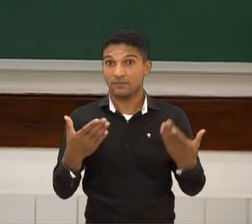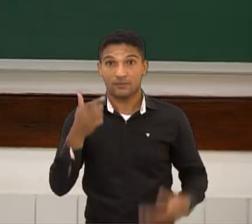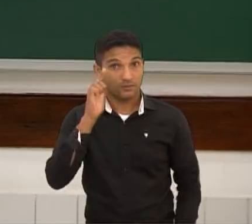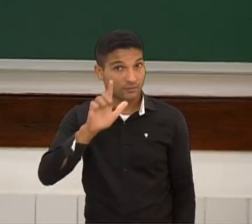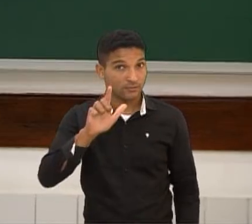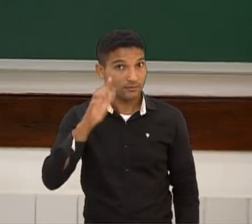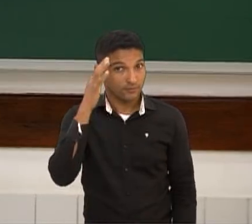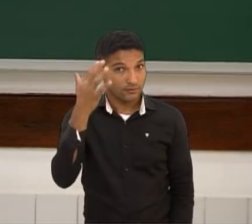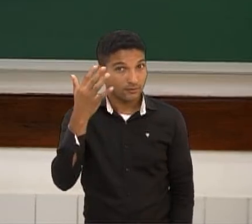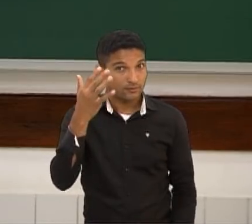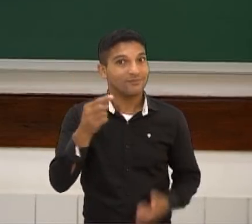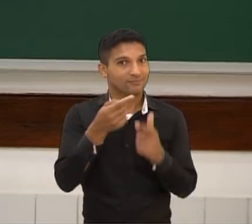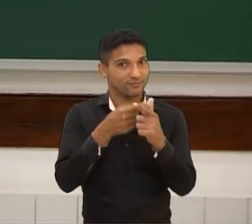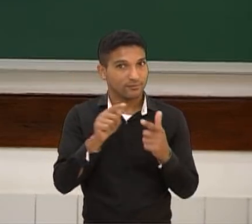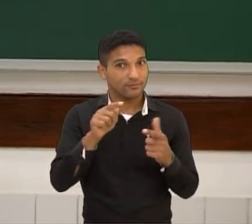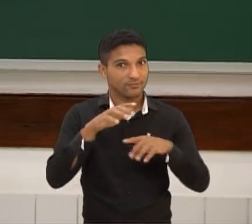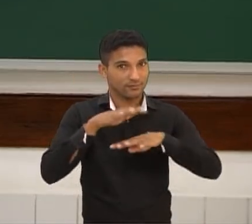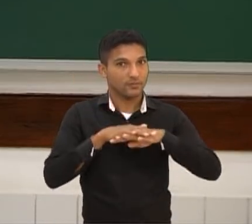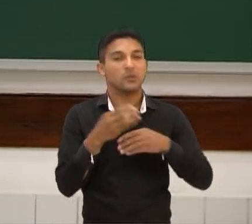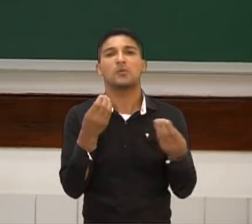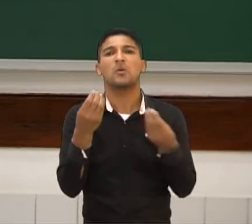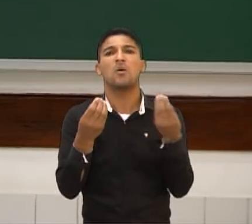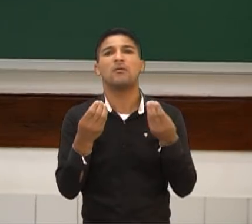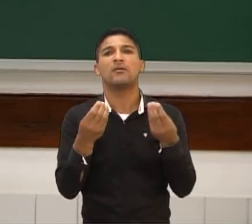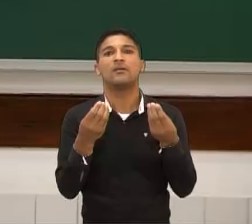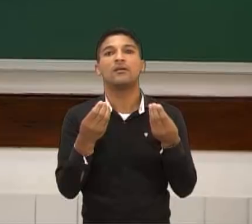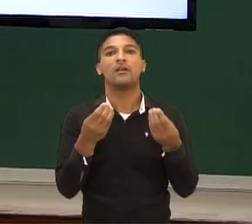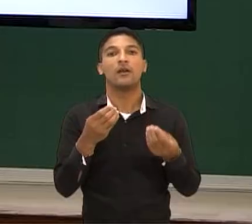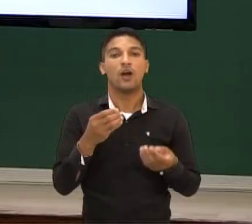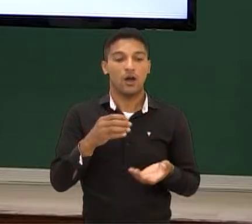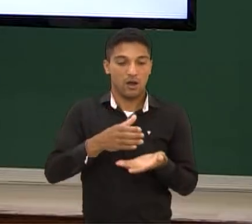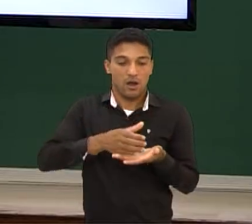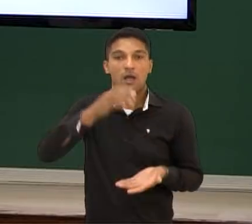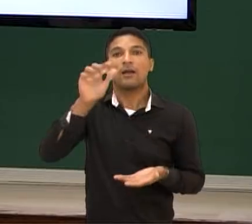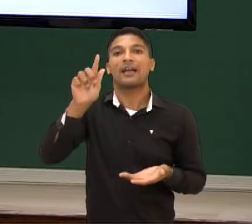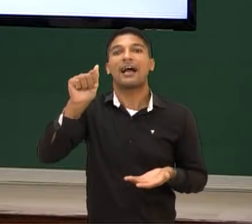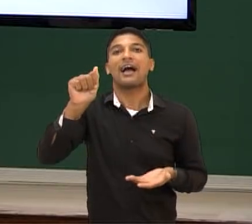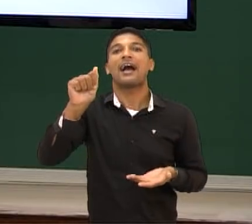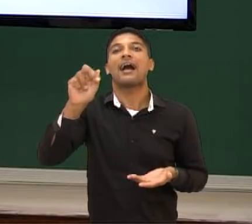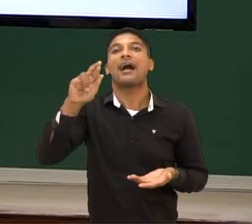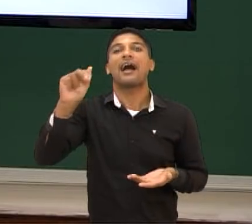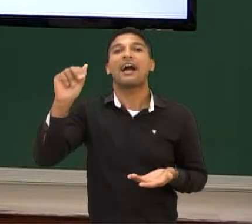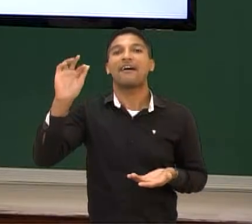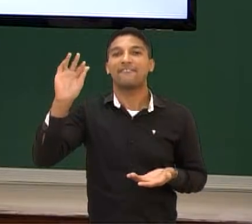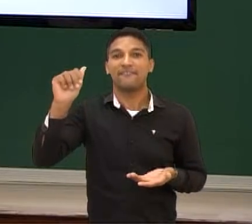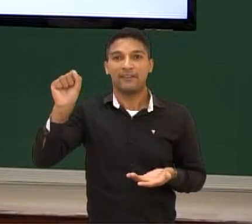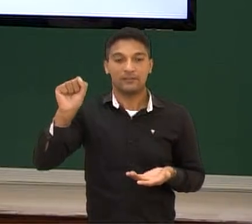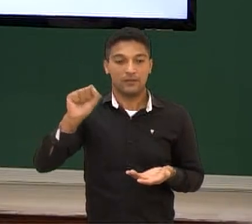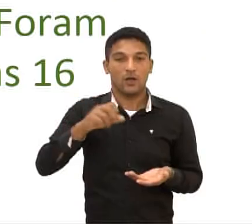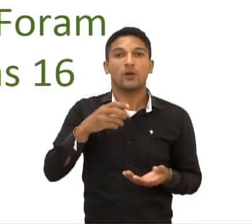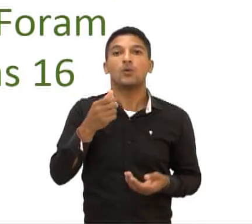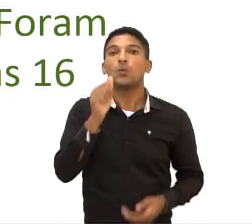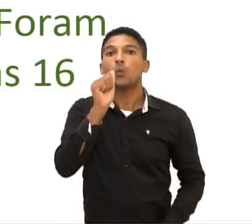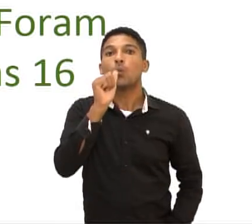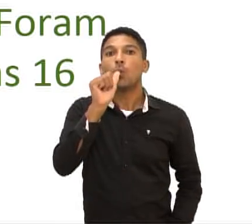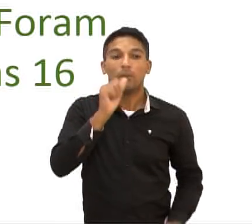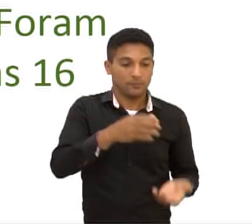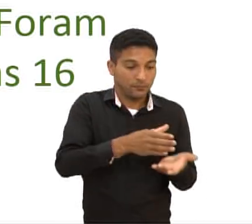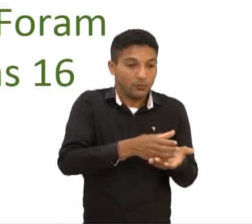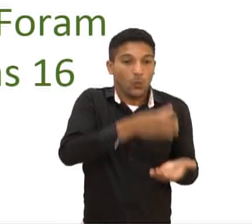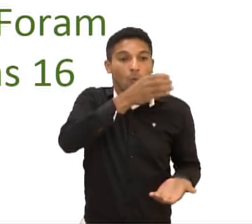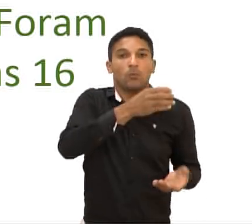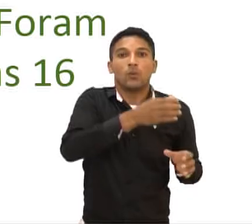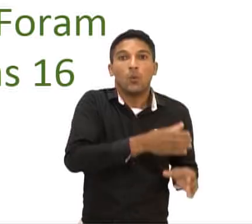Conseguiram resolver o probleminha, pessoal? Como é que ficou lá? Quantas garrafas vocês encontraram? Vamos verificar? Então lá, olha como que a